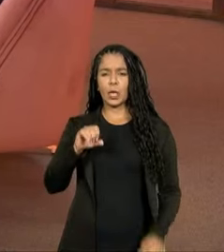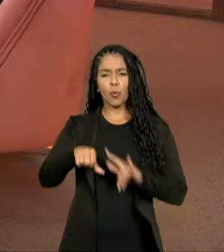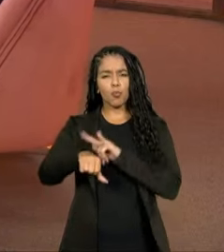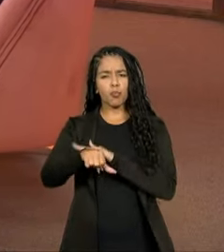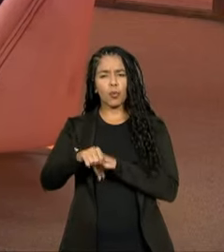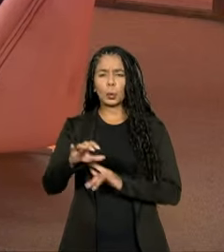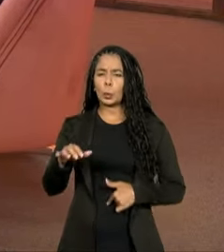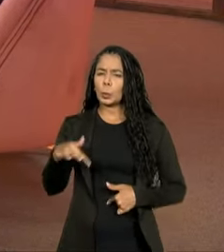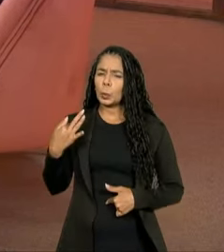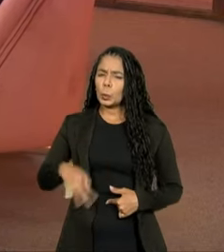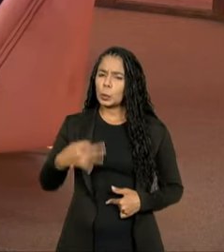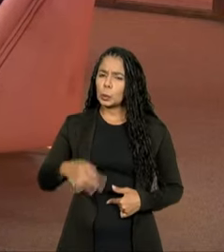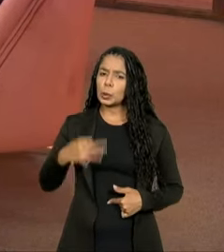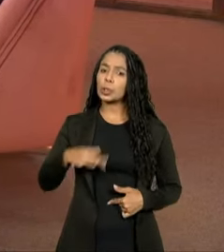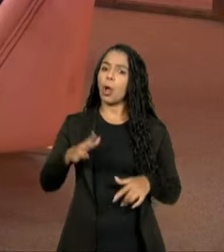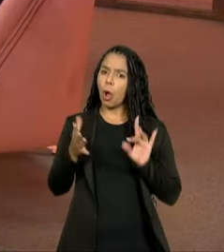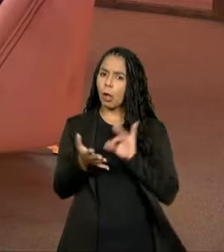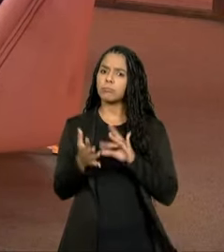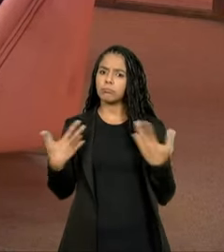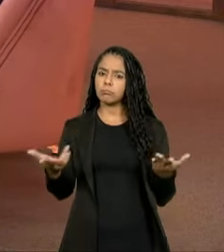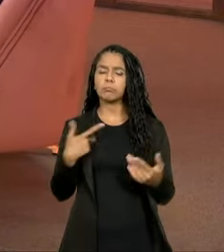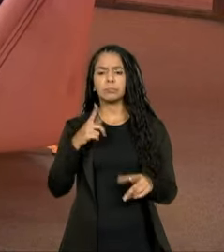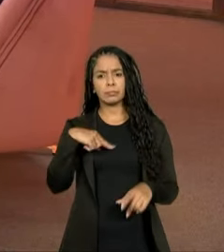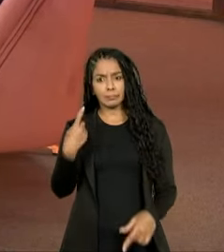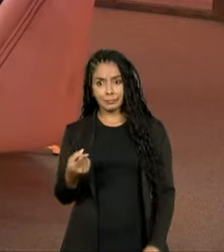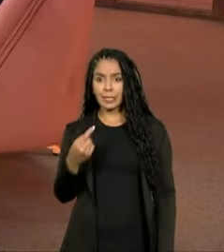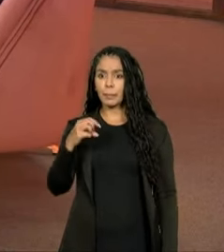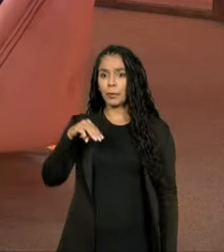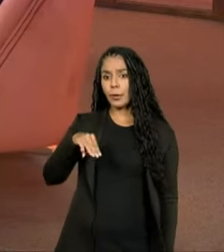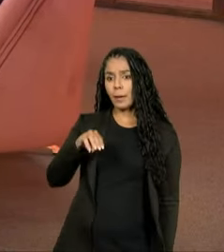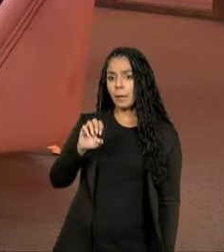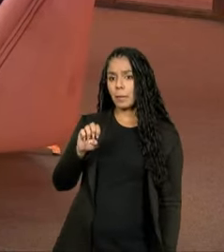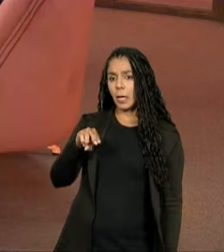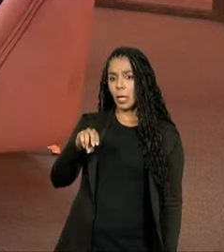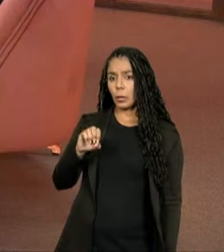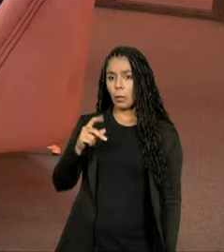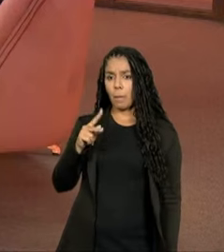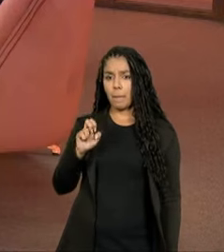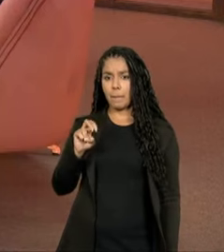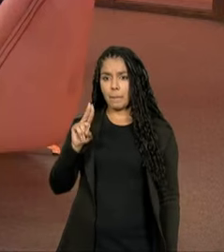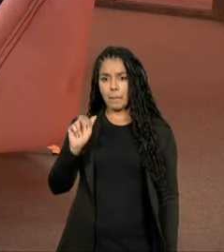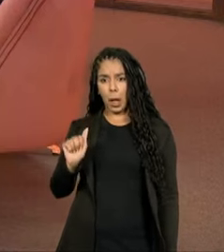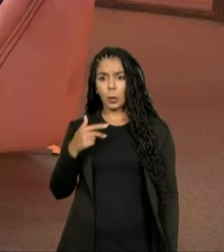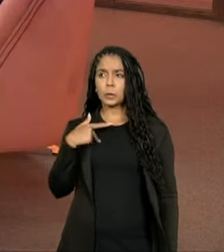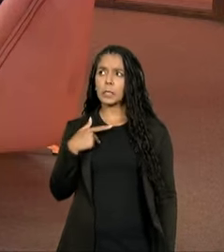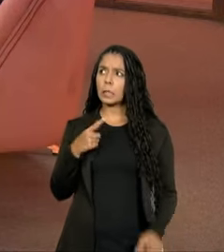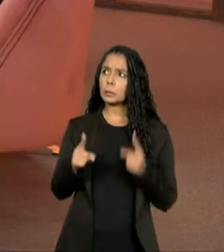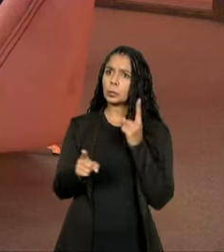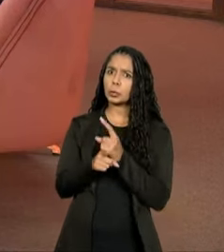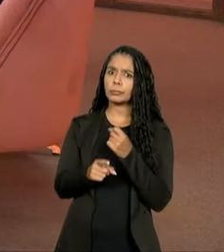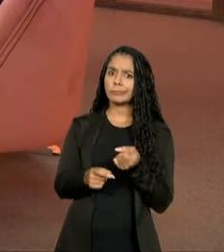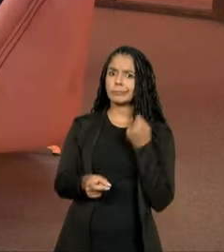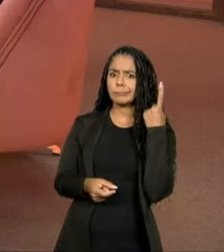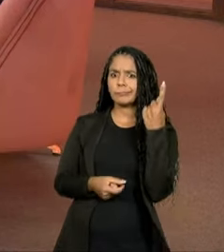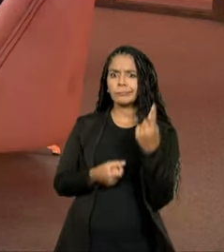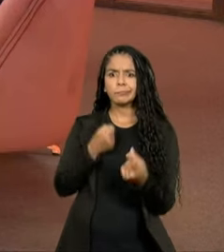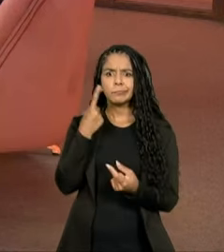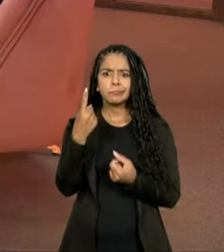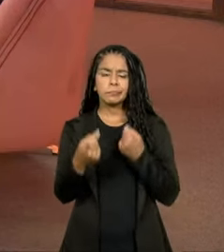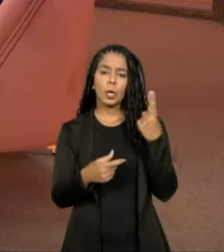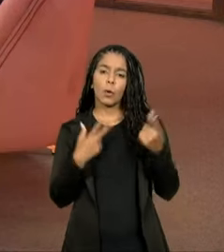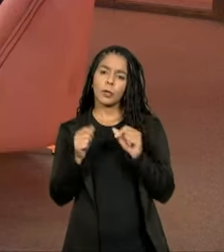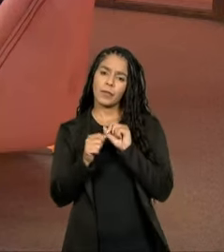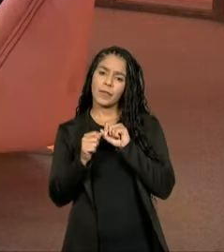de um tempo, depois que eu tive a menopausa, eu só descobri que eu tinha, eventualmente, obviamente, uma infecção urinária quando eu fazia um exame normal. Eu ia lá na